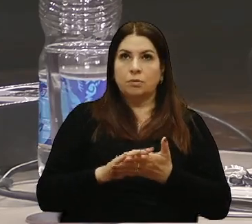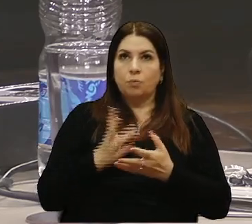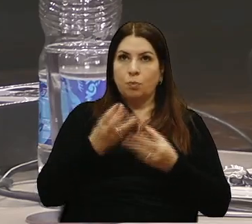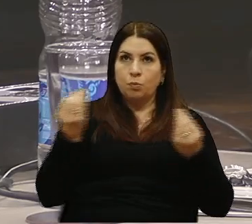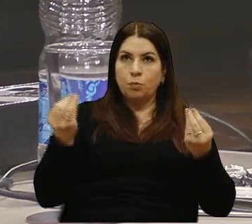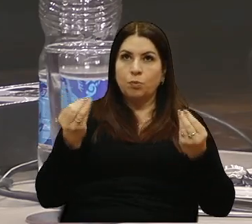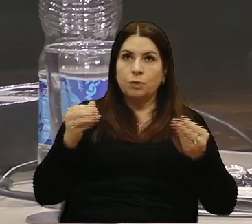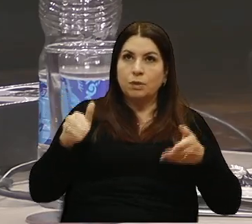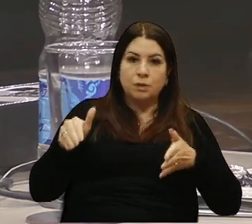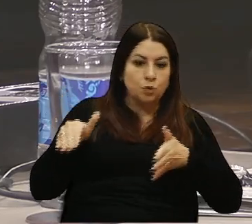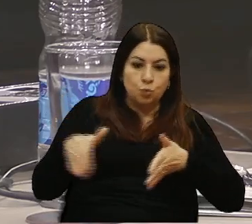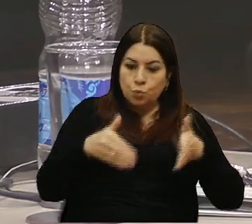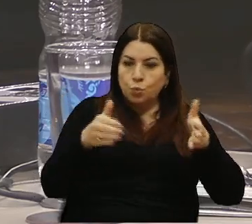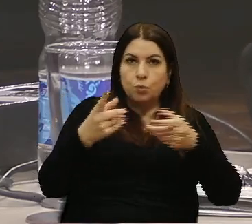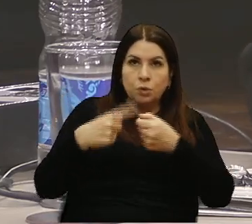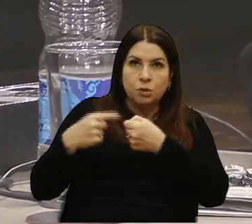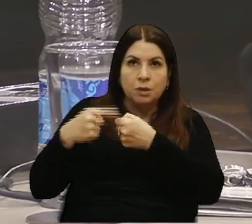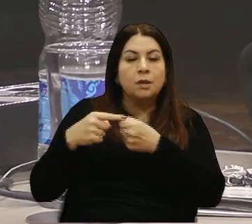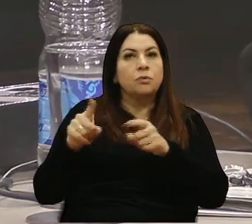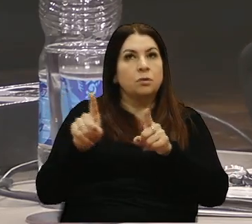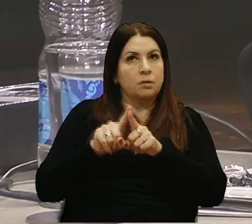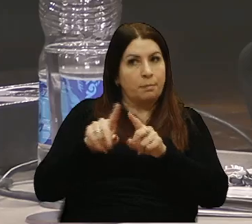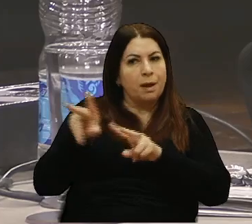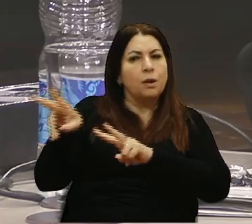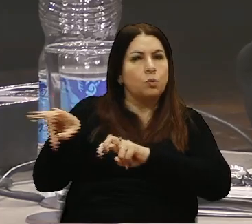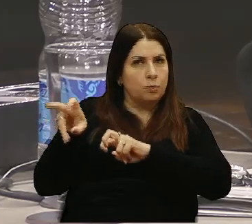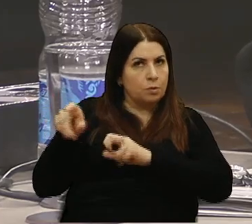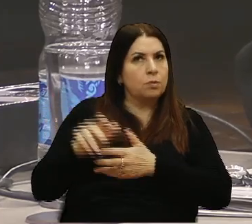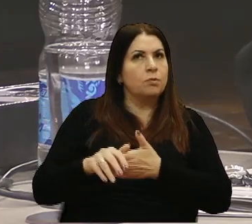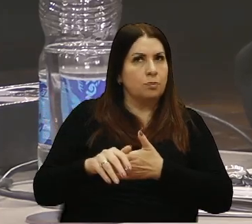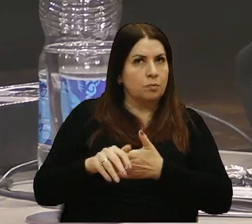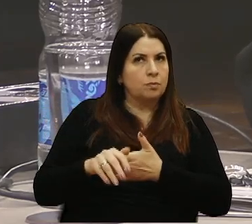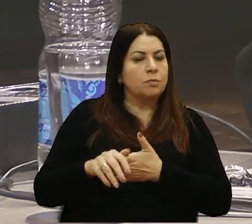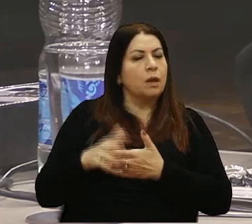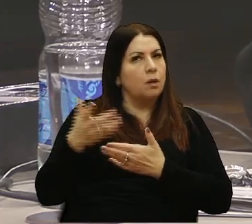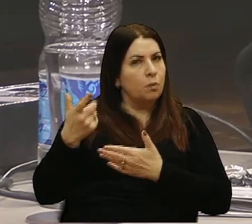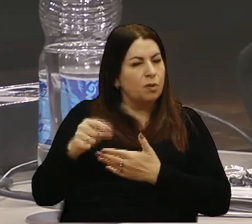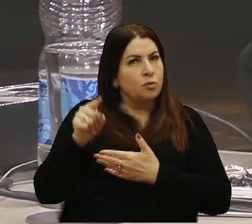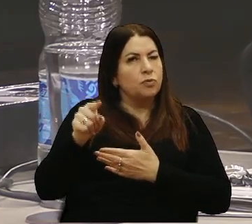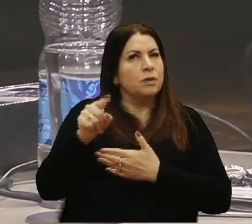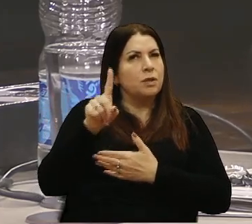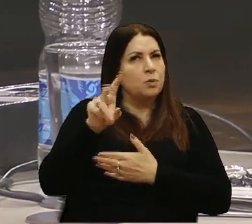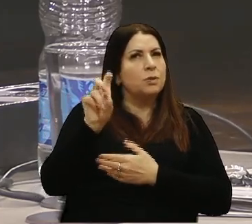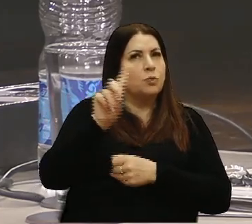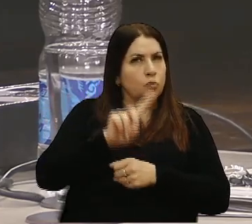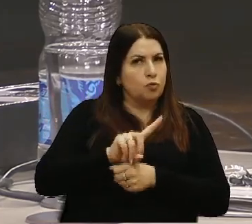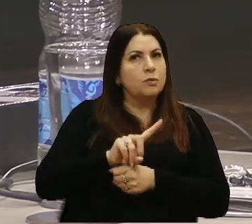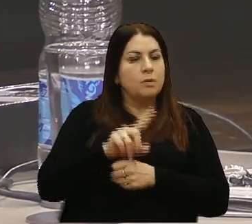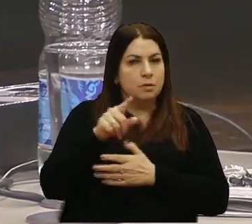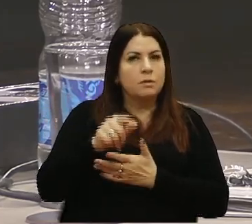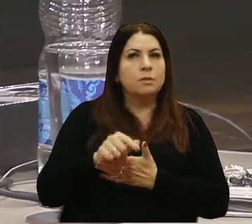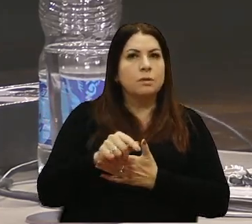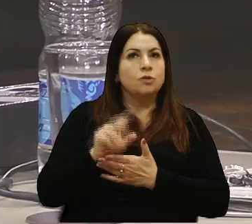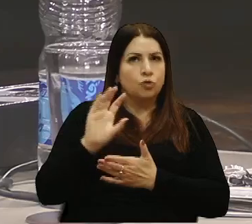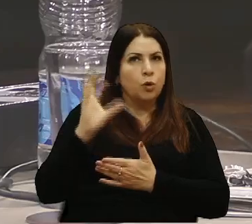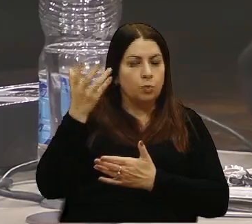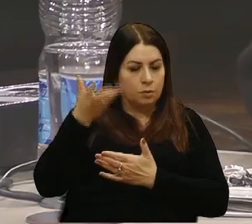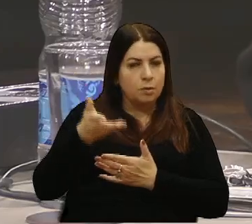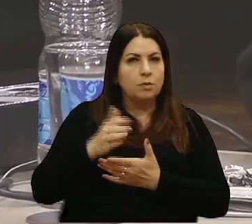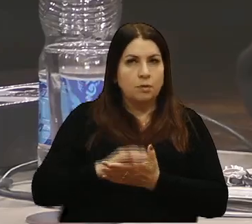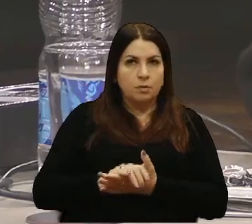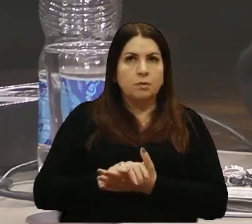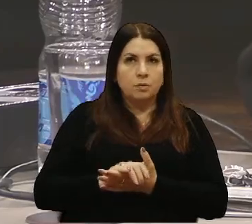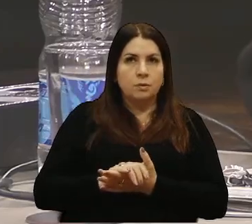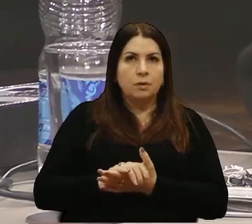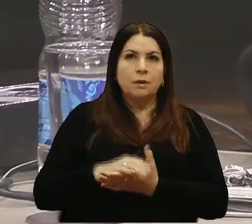muitas estradas da cidade e também do interior. Provavelmente, isso daqui a uns 15 dias já aconteça, e a